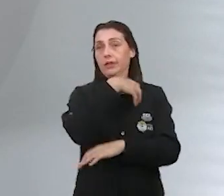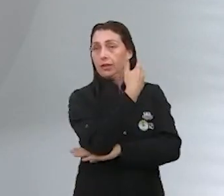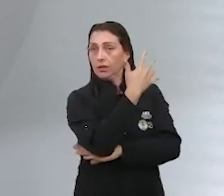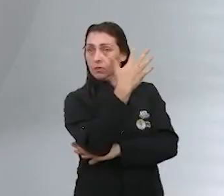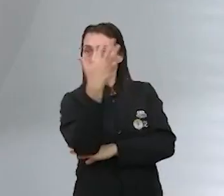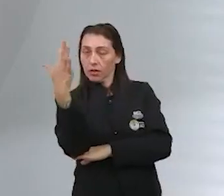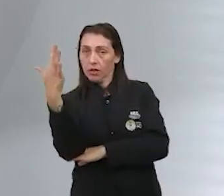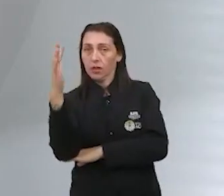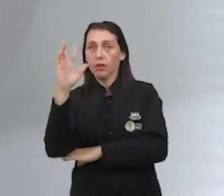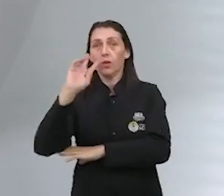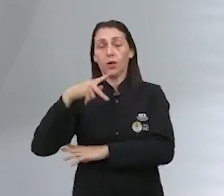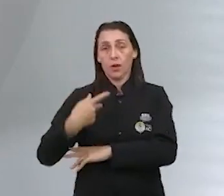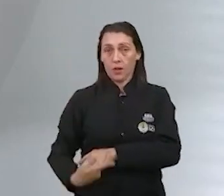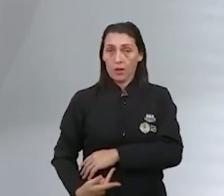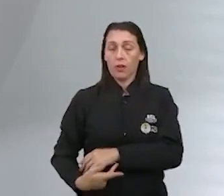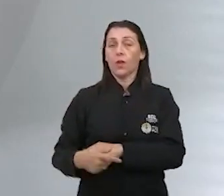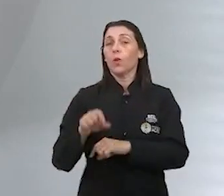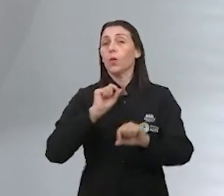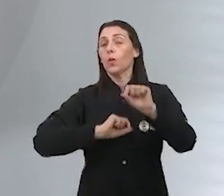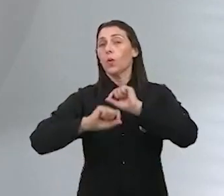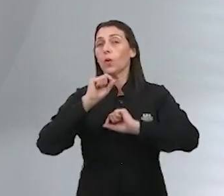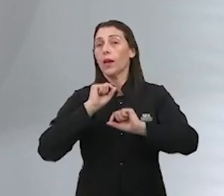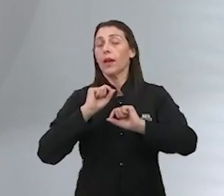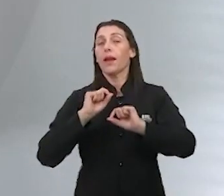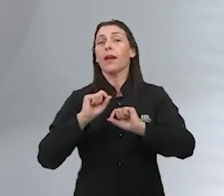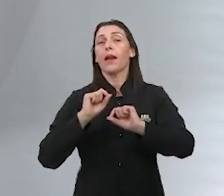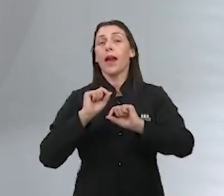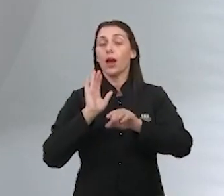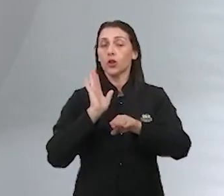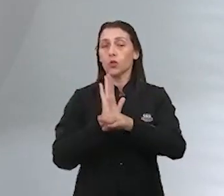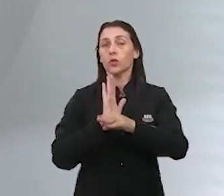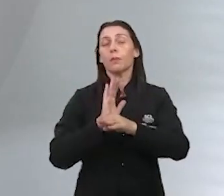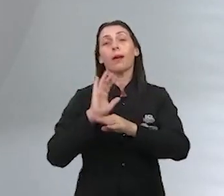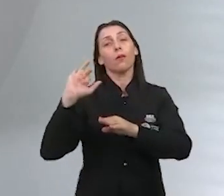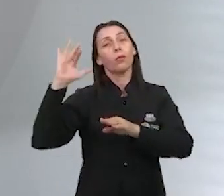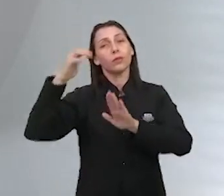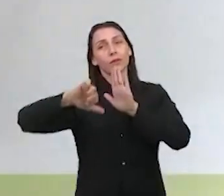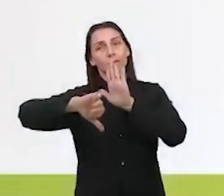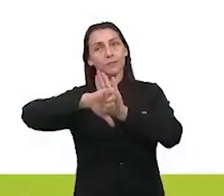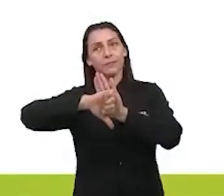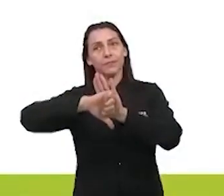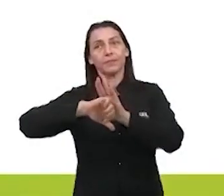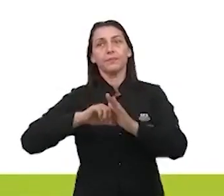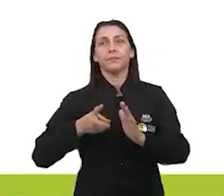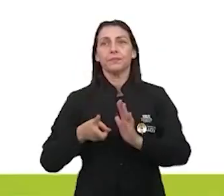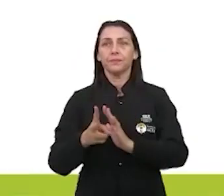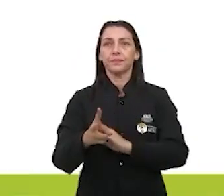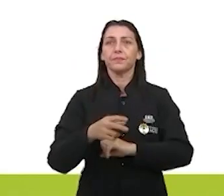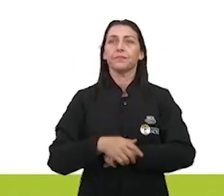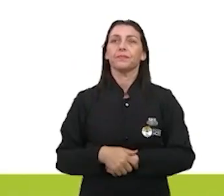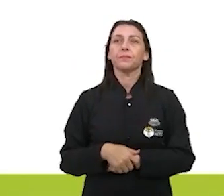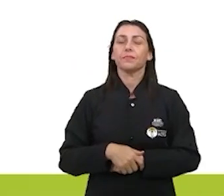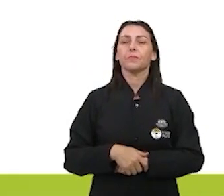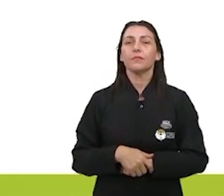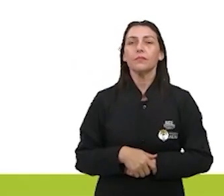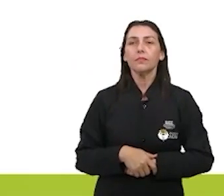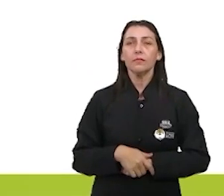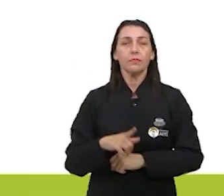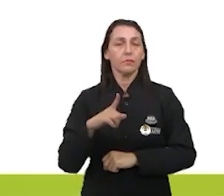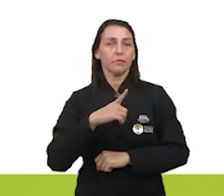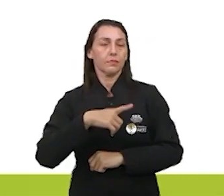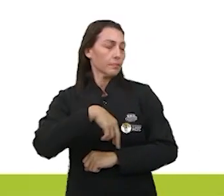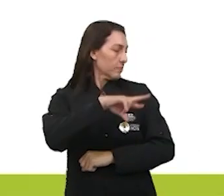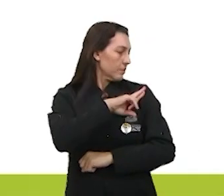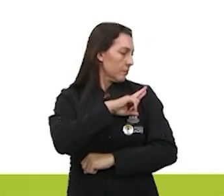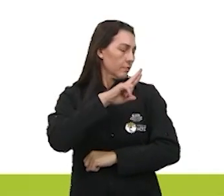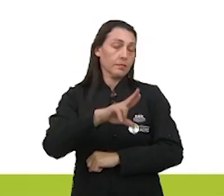O ser humano, ele potencializa essas crises, certo? Então, bora lá para a gente continuar aqui. E aí vem a responsabilidade